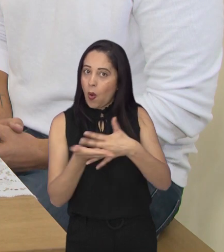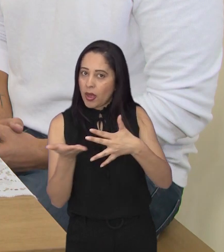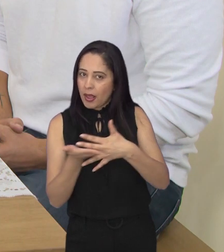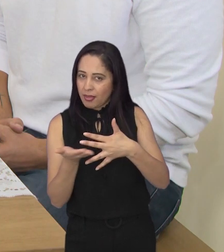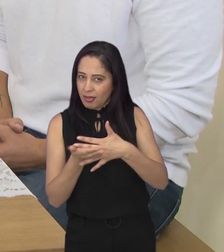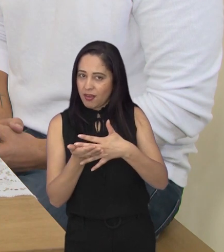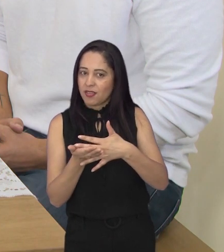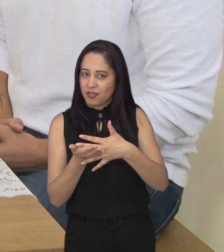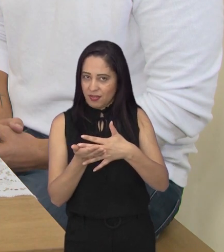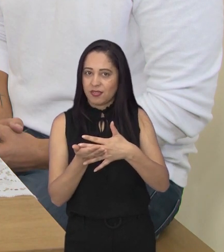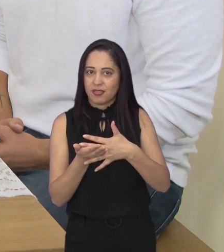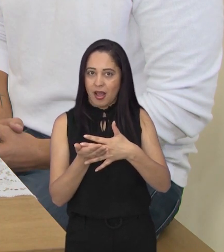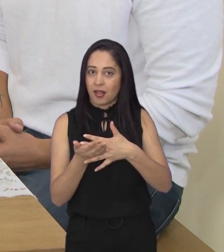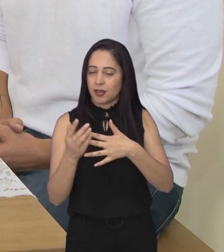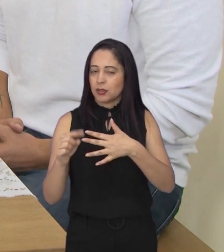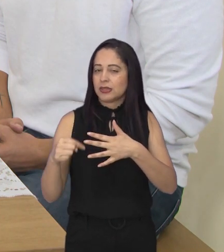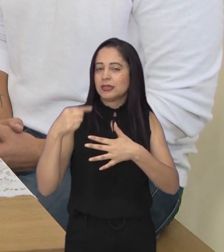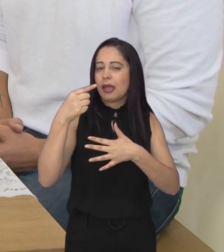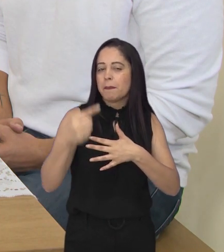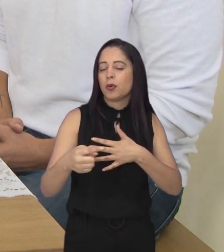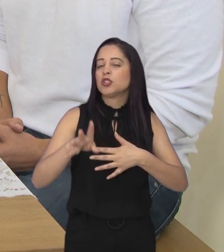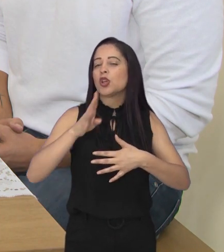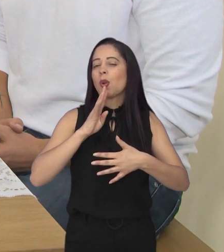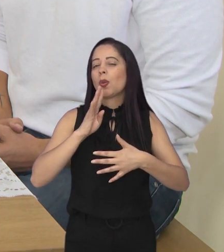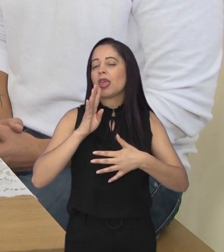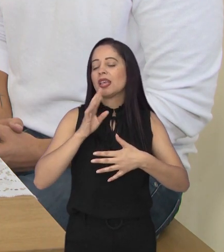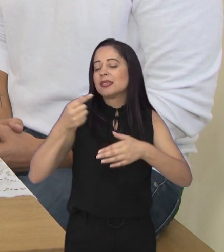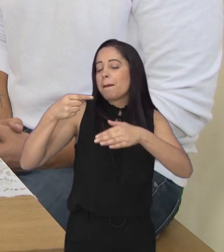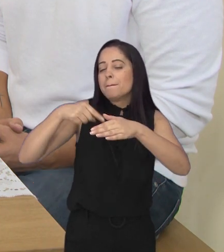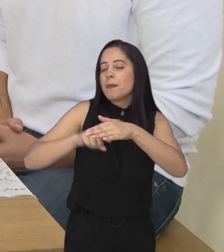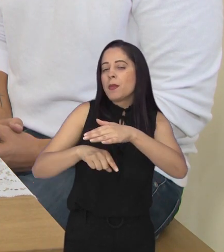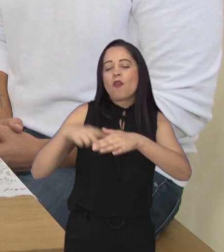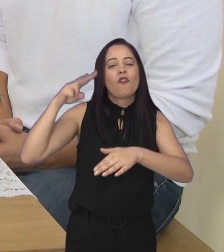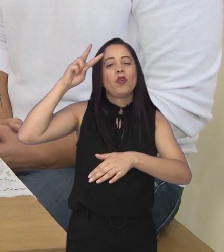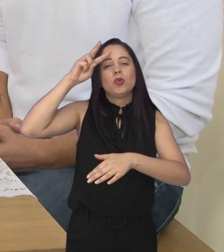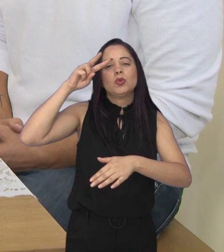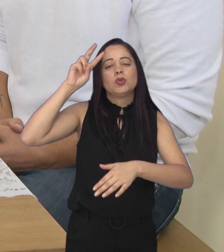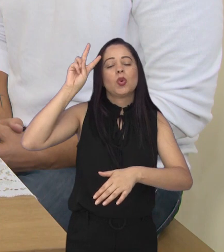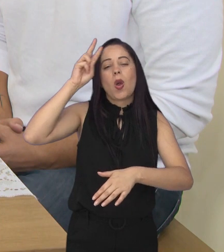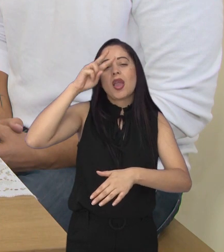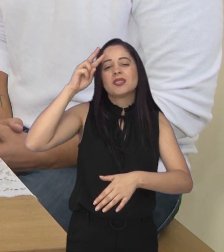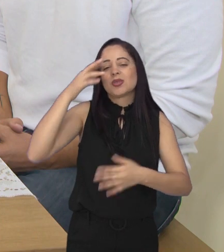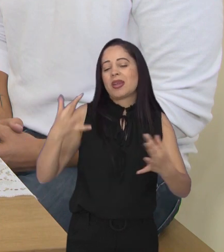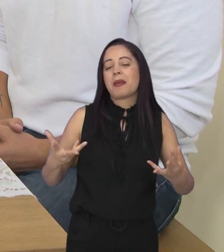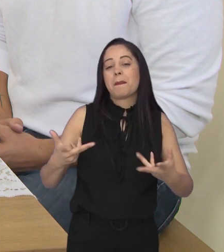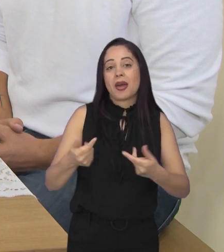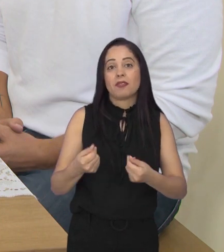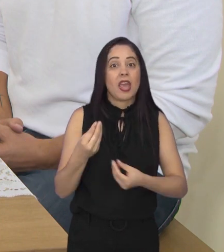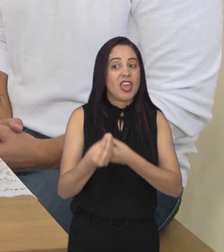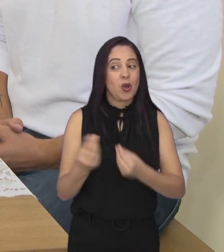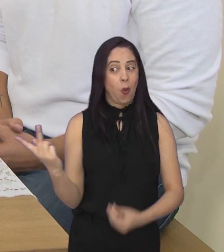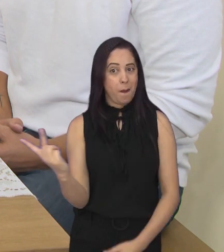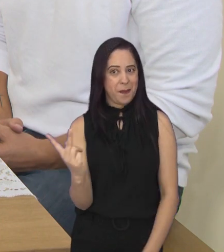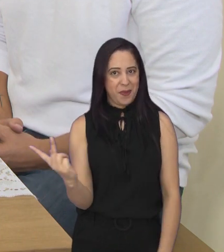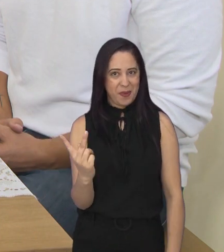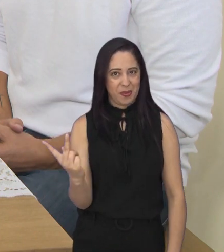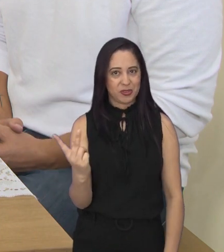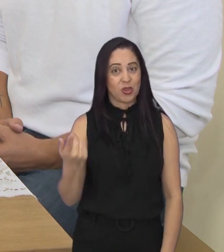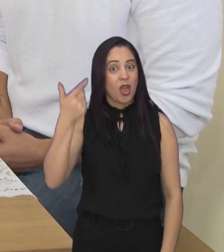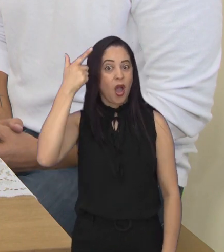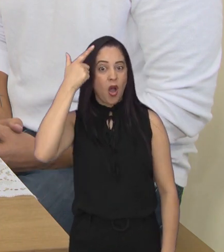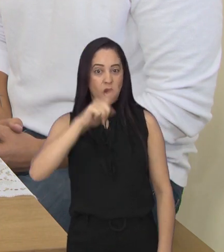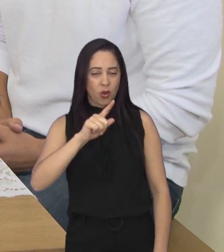vai aprofundar um pouquinho mais no próximo bloco. Vamos saber essa história maravilhosa e como que esse